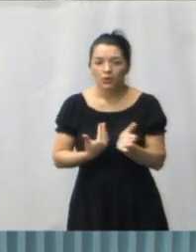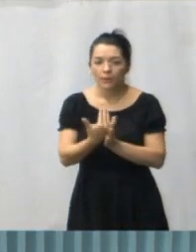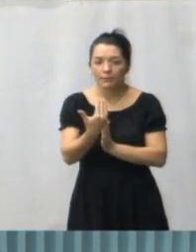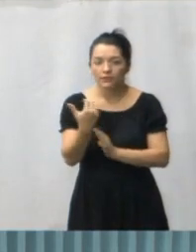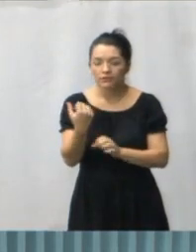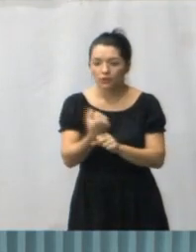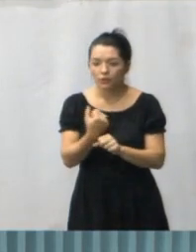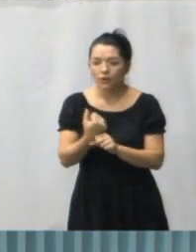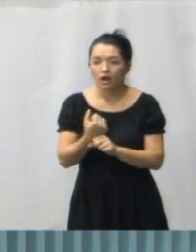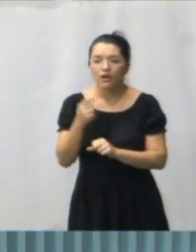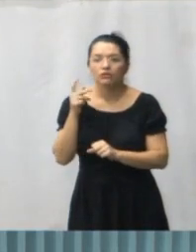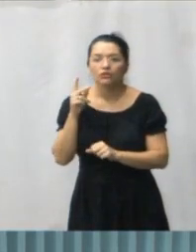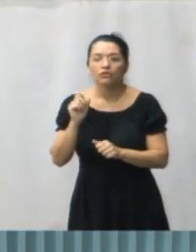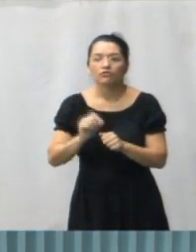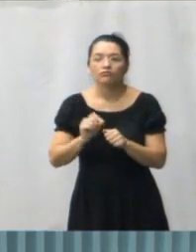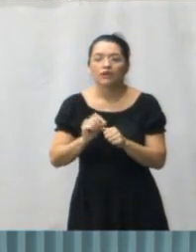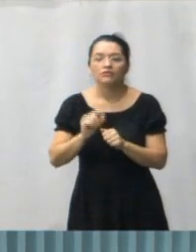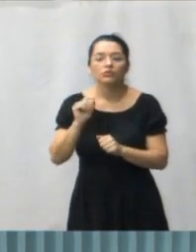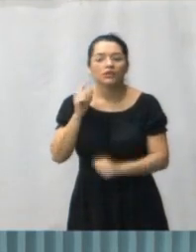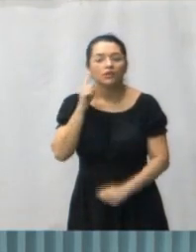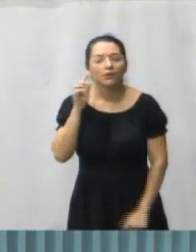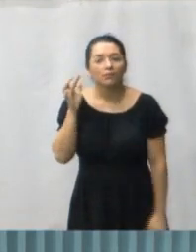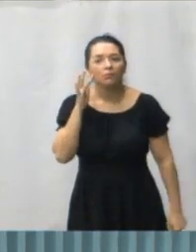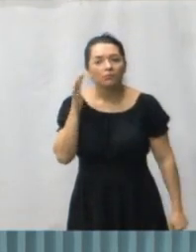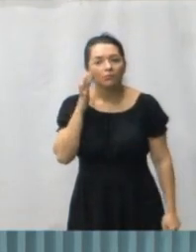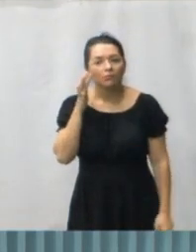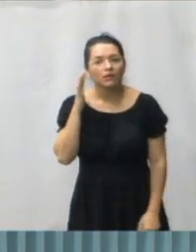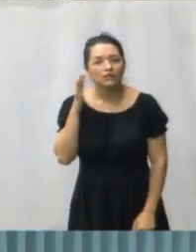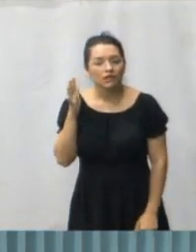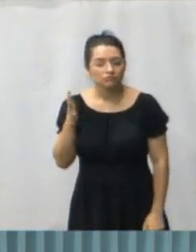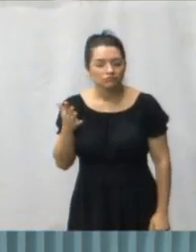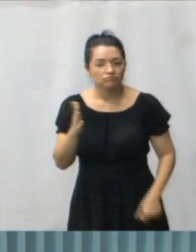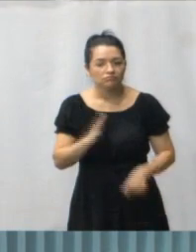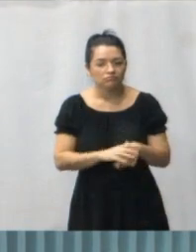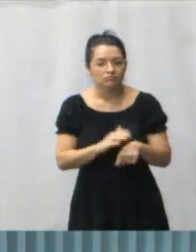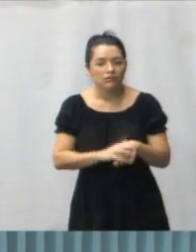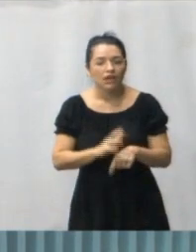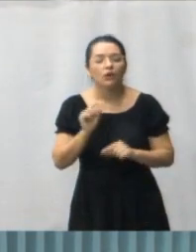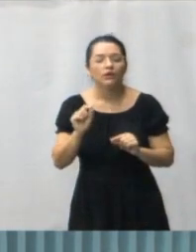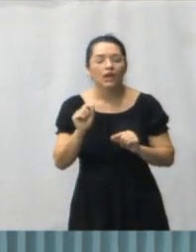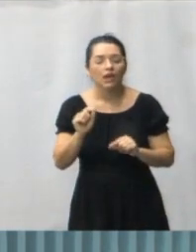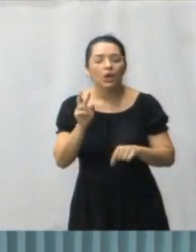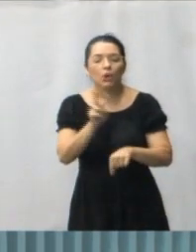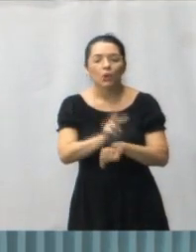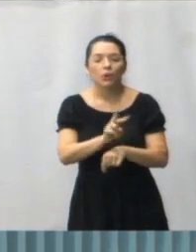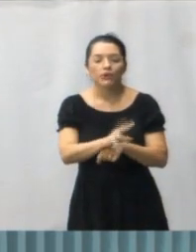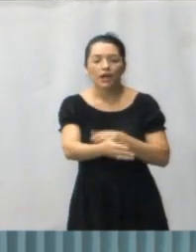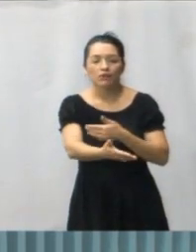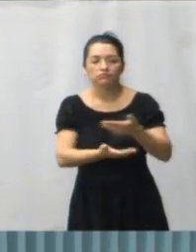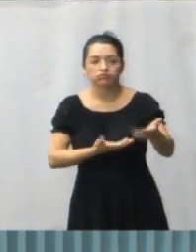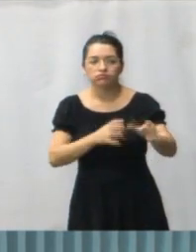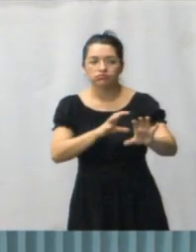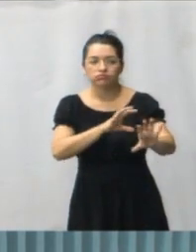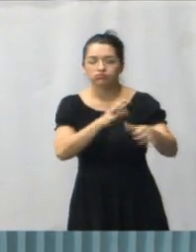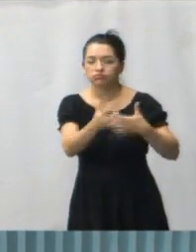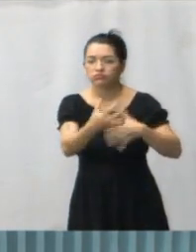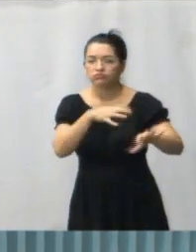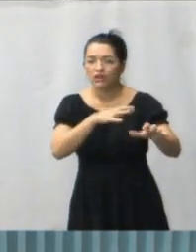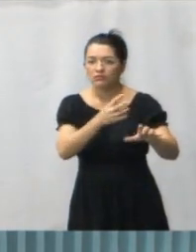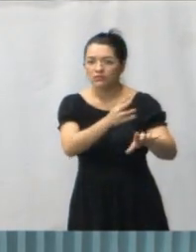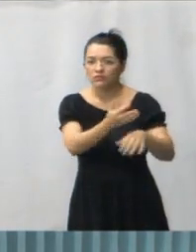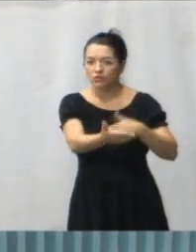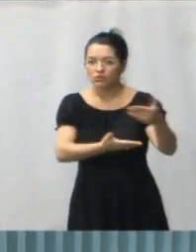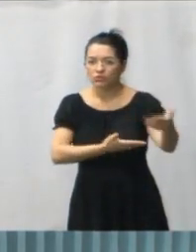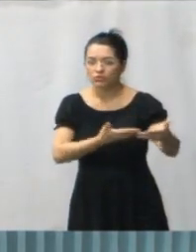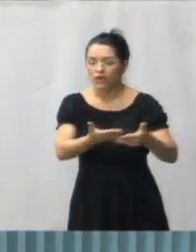tinha pensado em fazer, que é exatamente cuidarmos um dos outros. Nós temos servidores que tiveram perdas